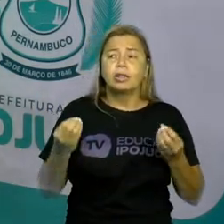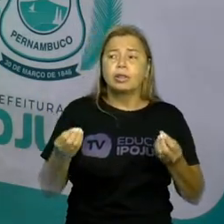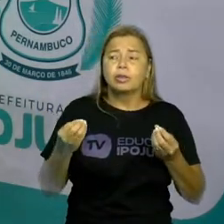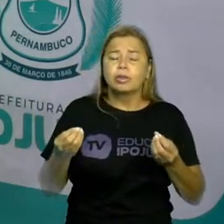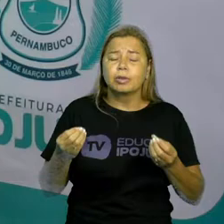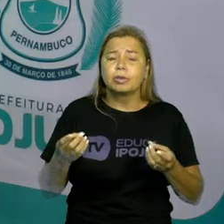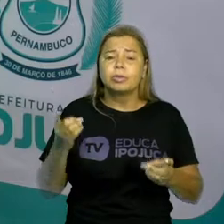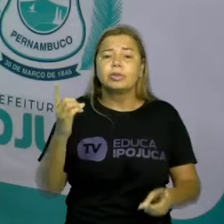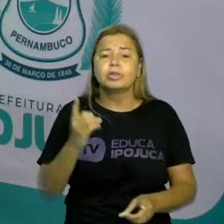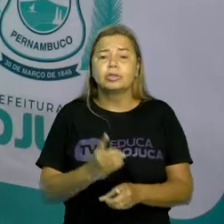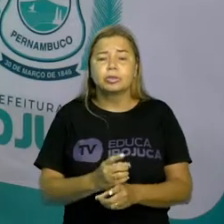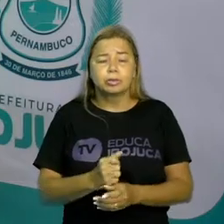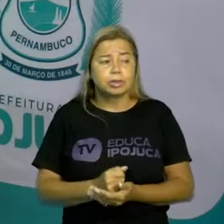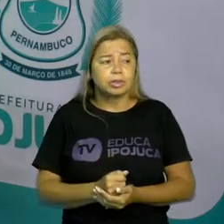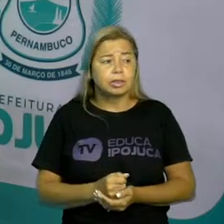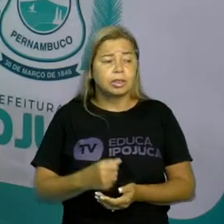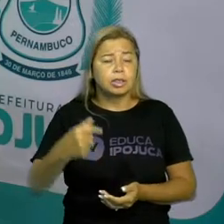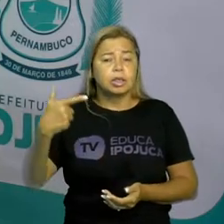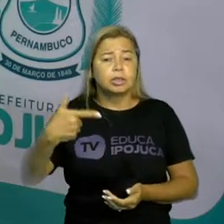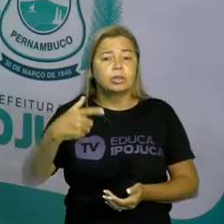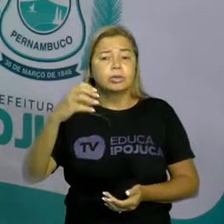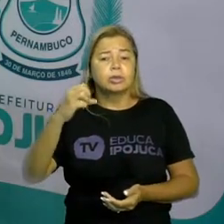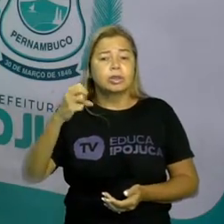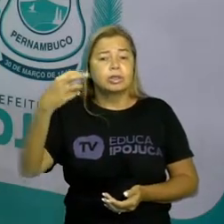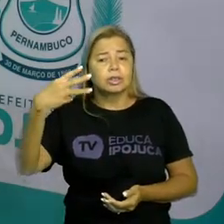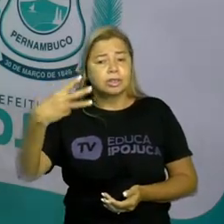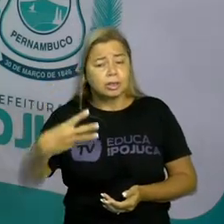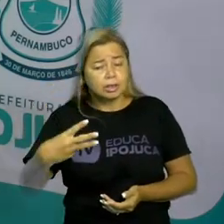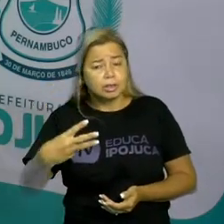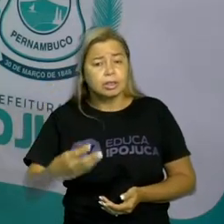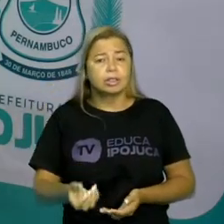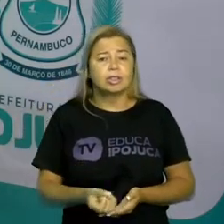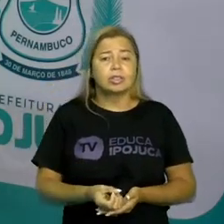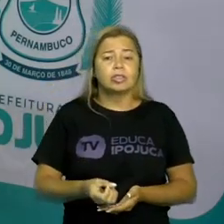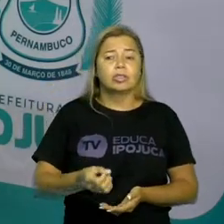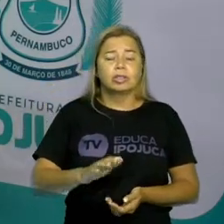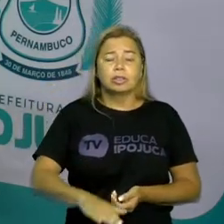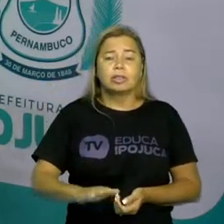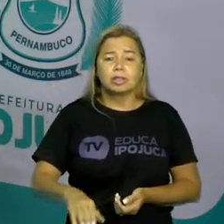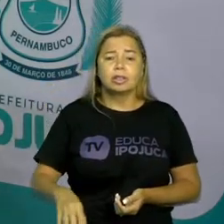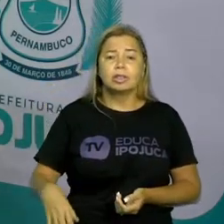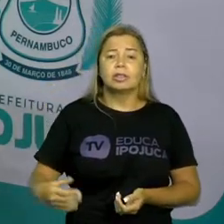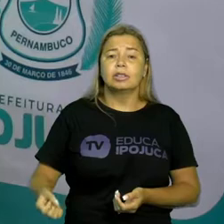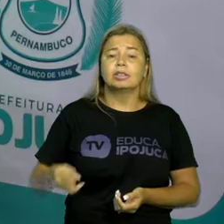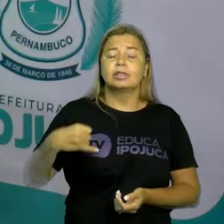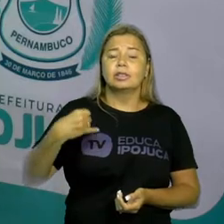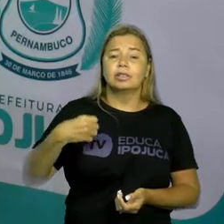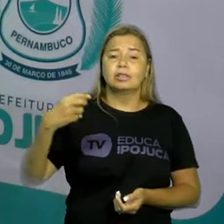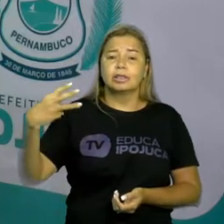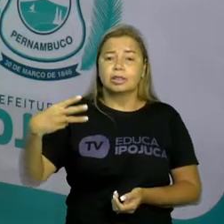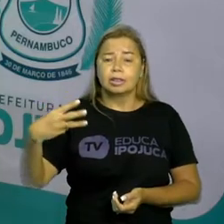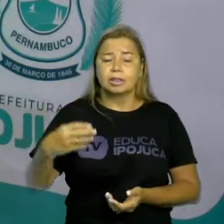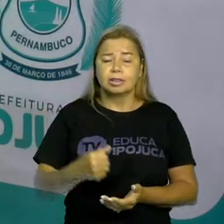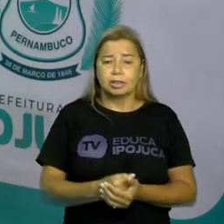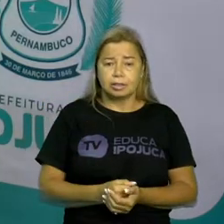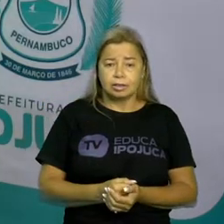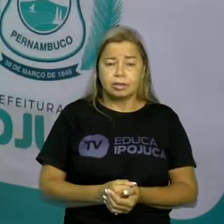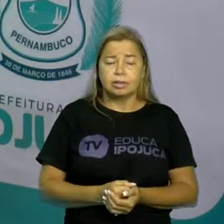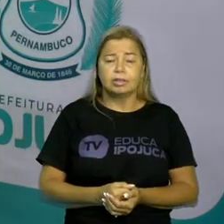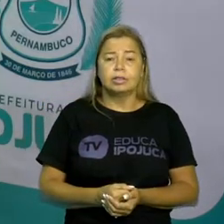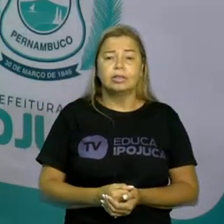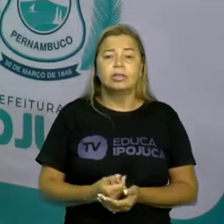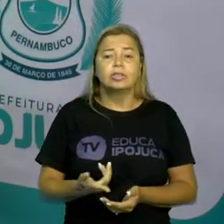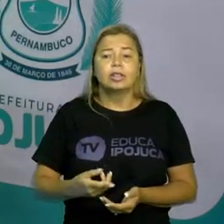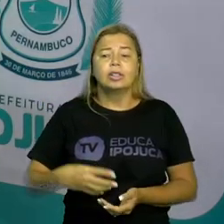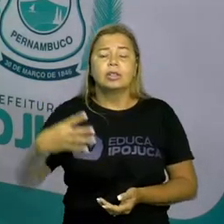somar 203, que é o valor dos alunos 3 anos. Eu vou somar com